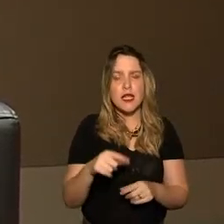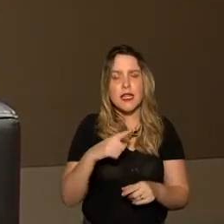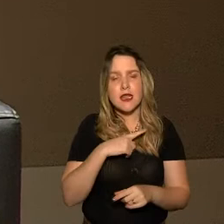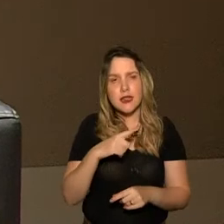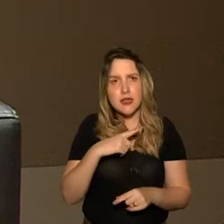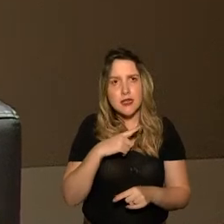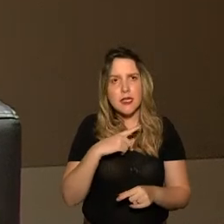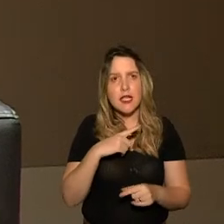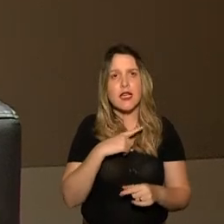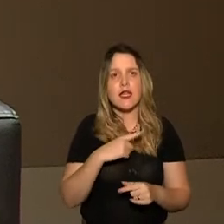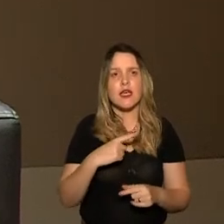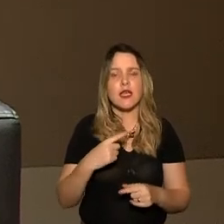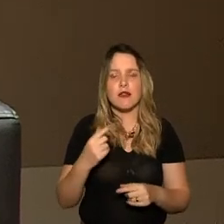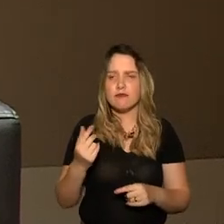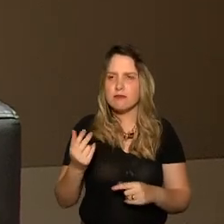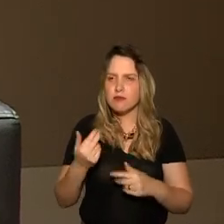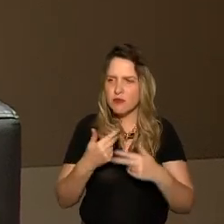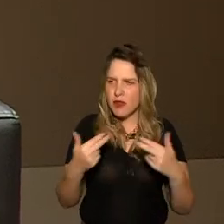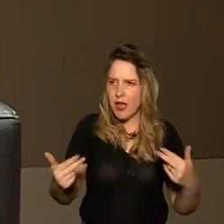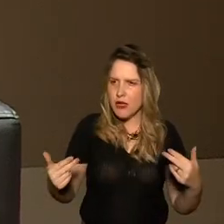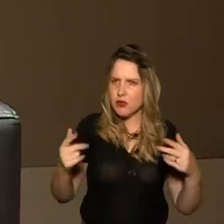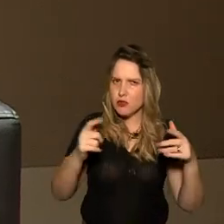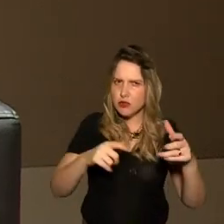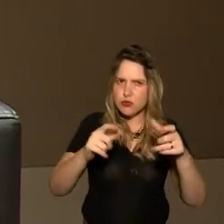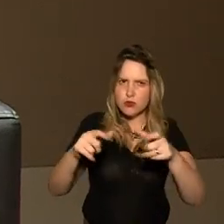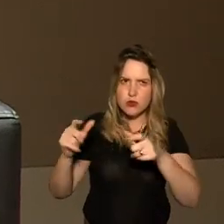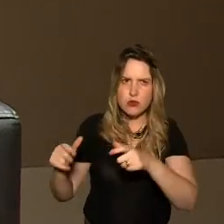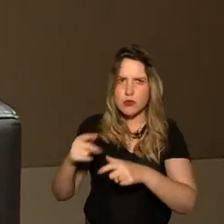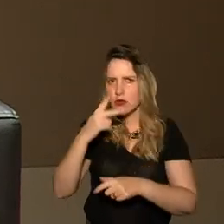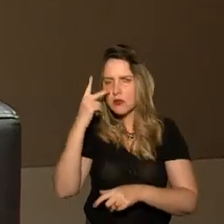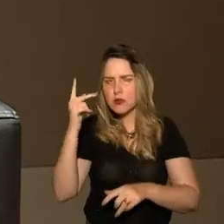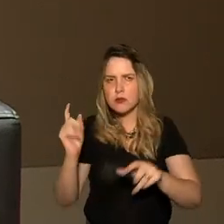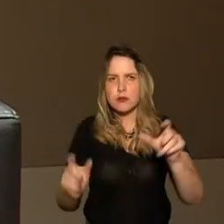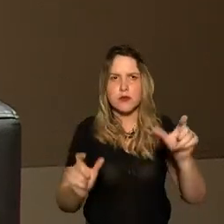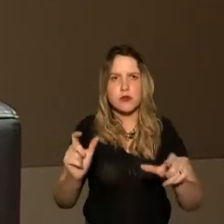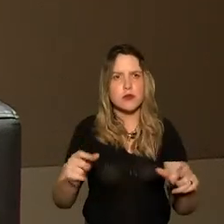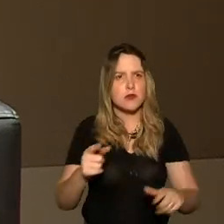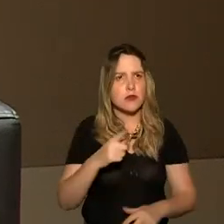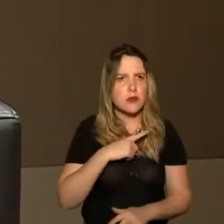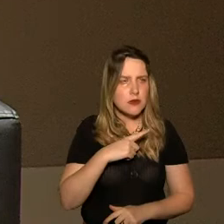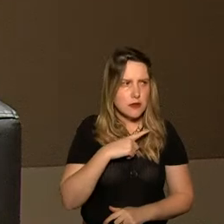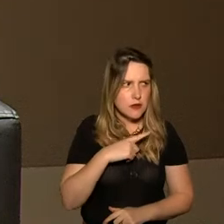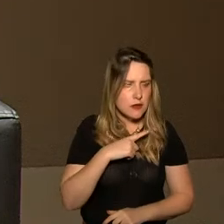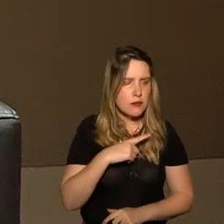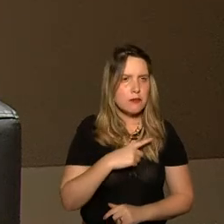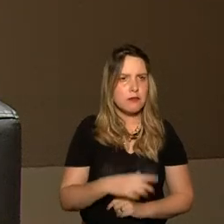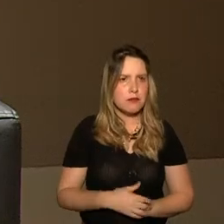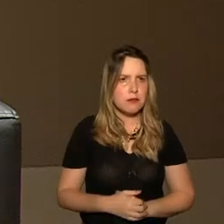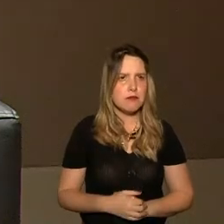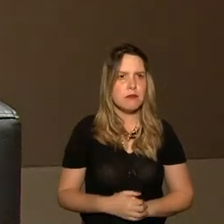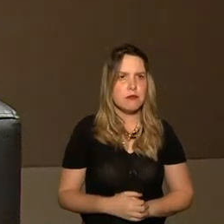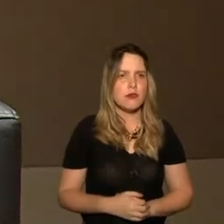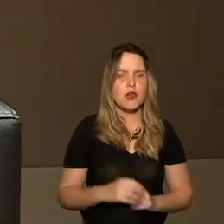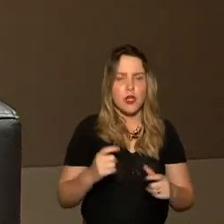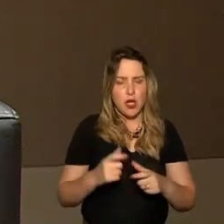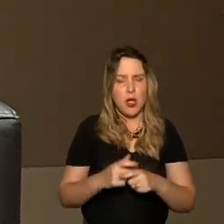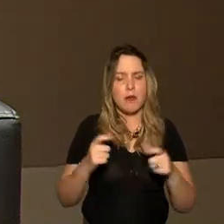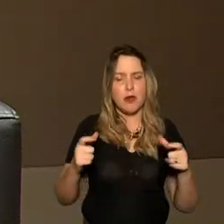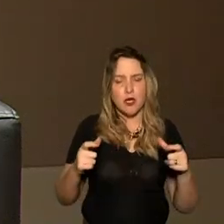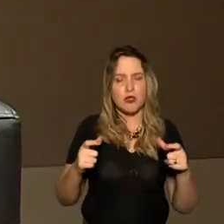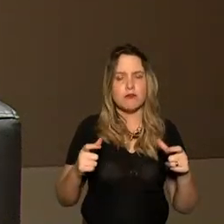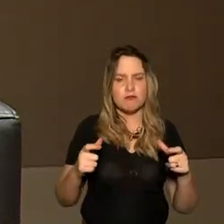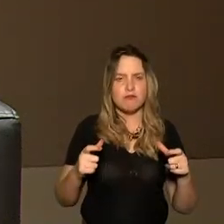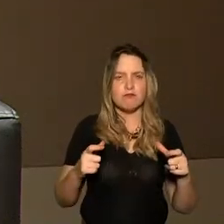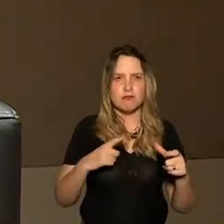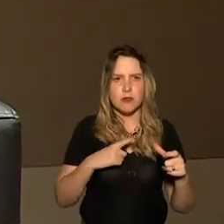tem tecnologias redes sociais e tal mas muitas pessoas não têm acesso a essa a esse conteúdo não é uma grande parte